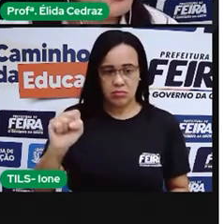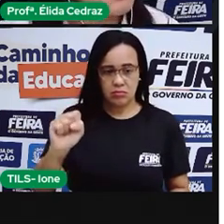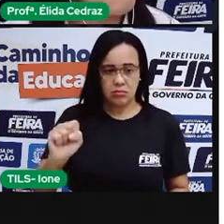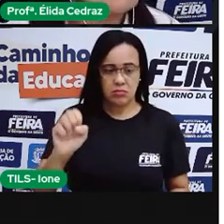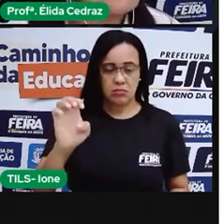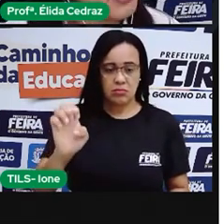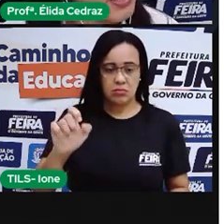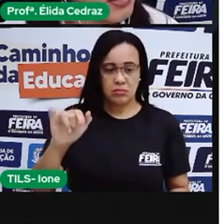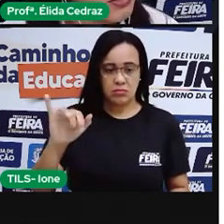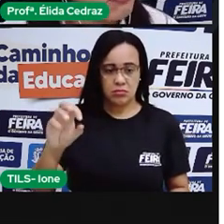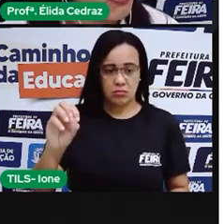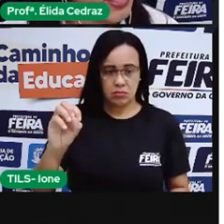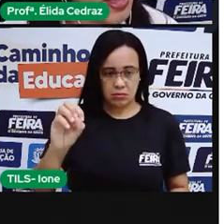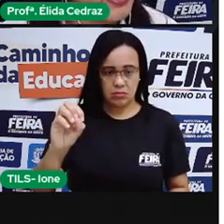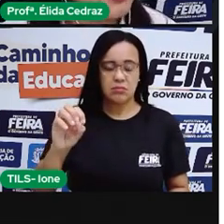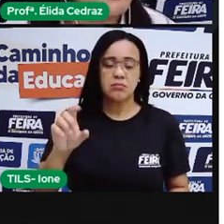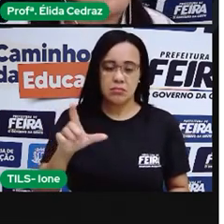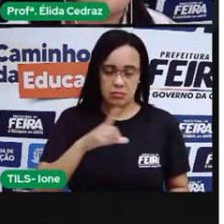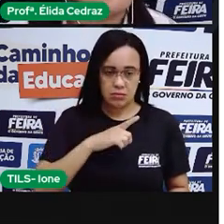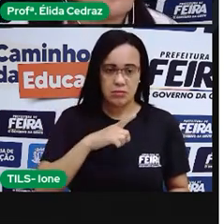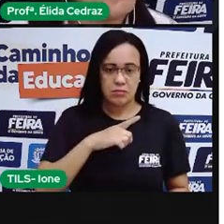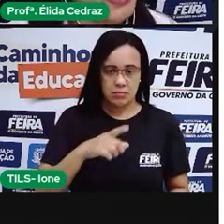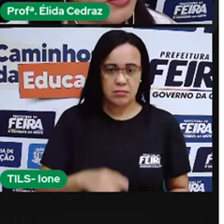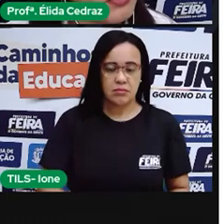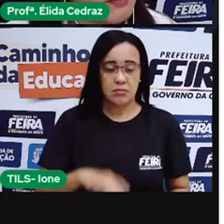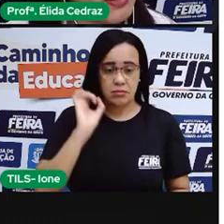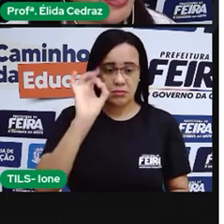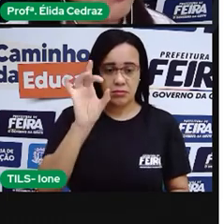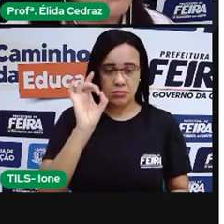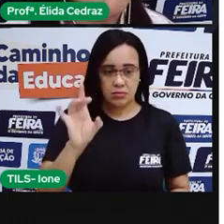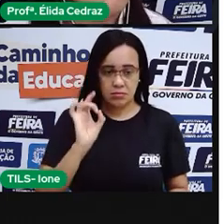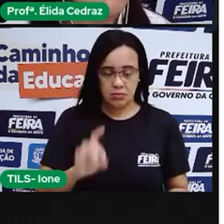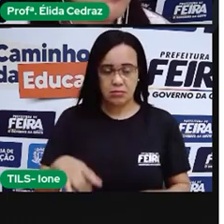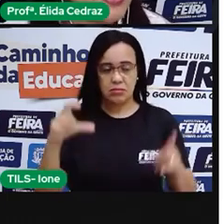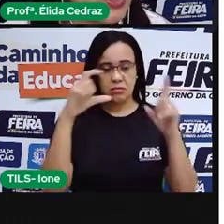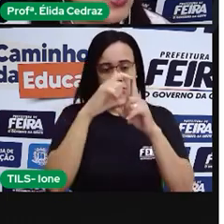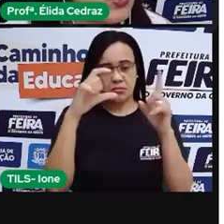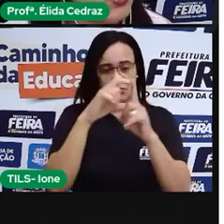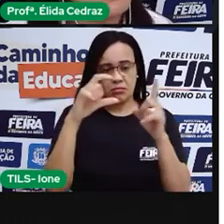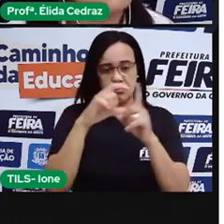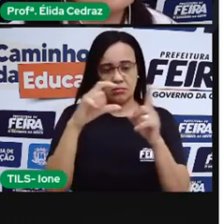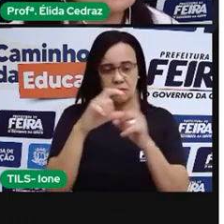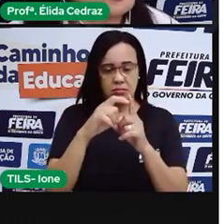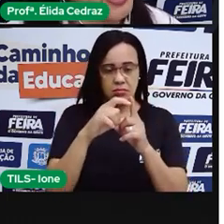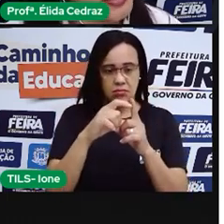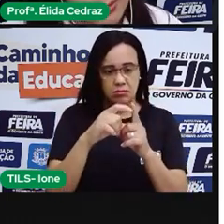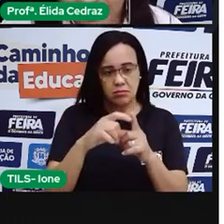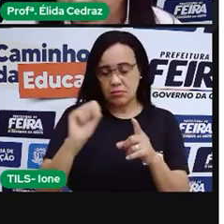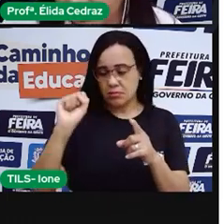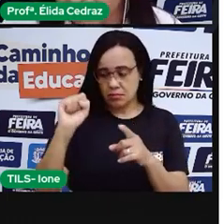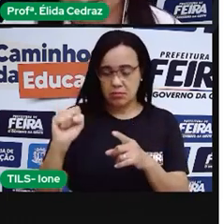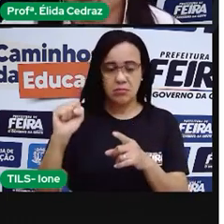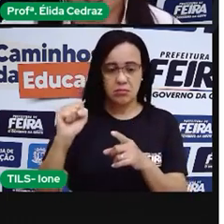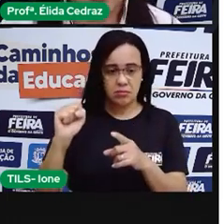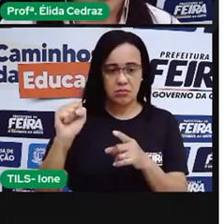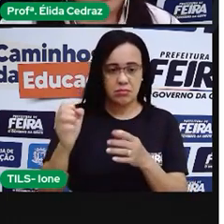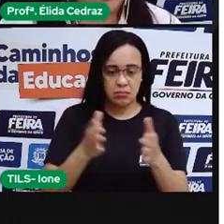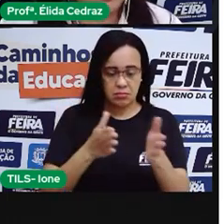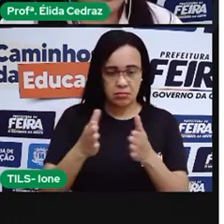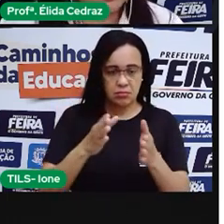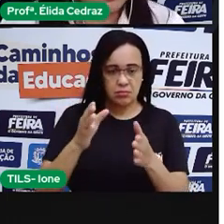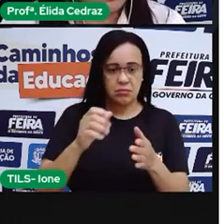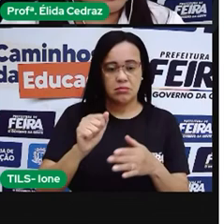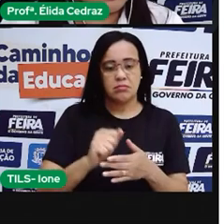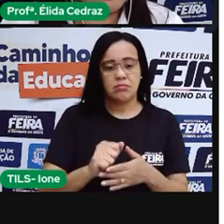S entre vogais, no meio da palavra, vai ter o som de S.